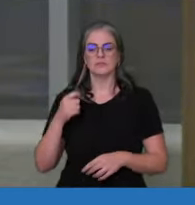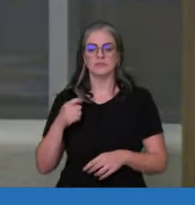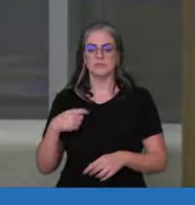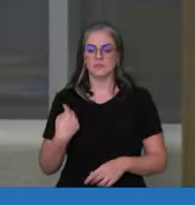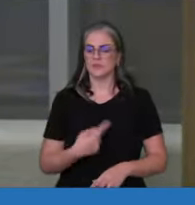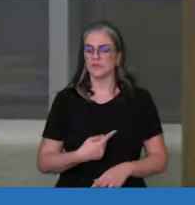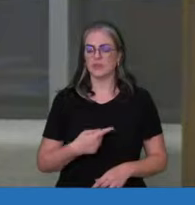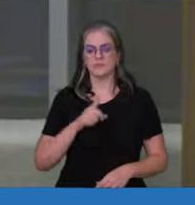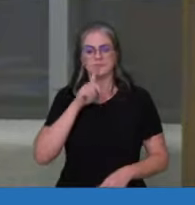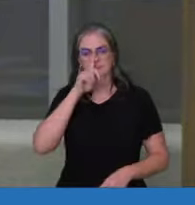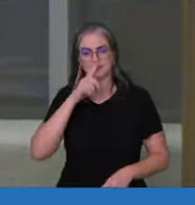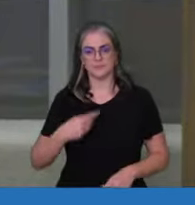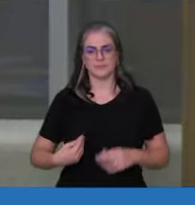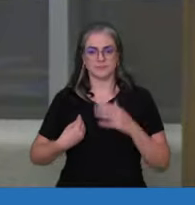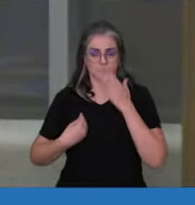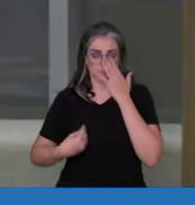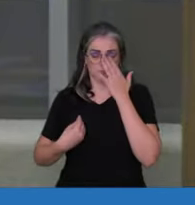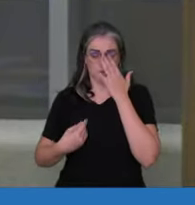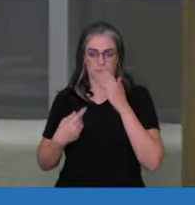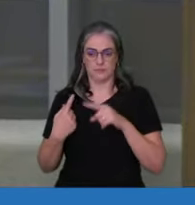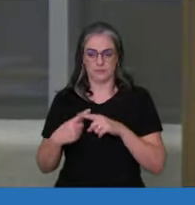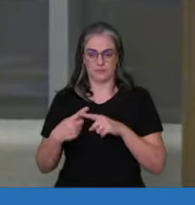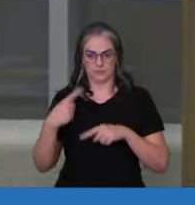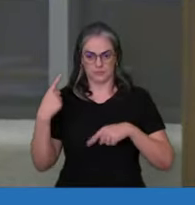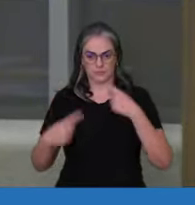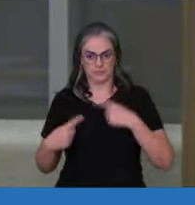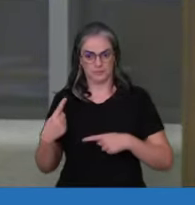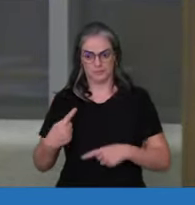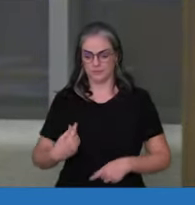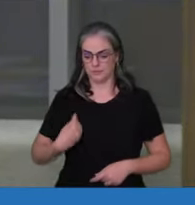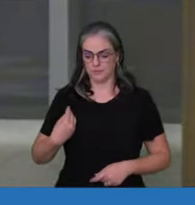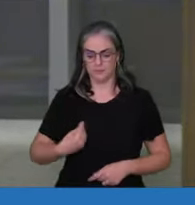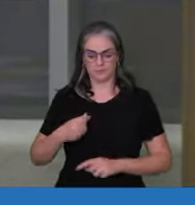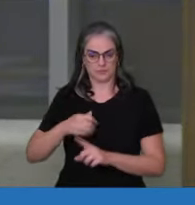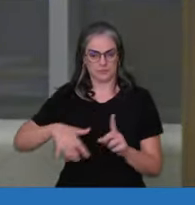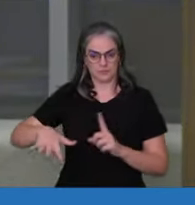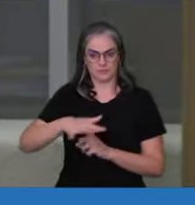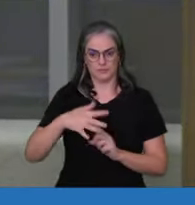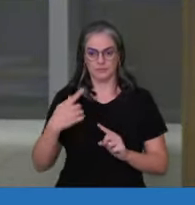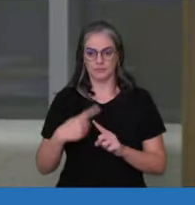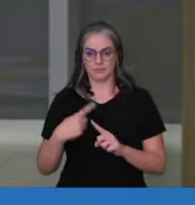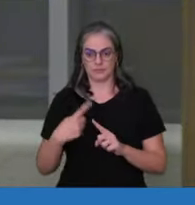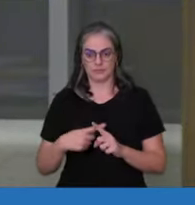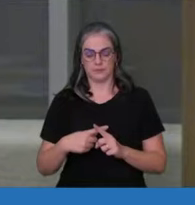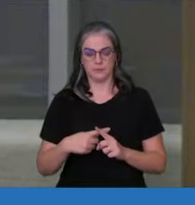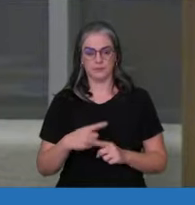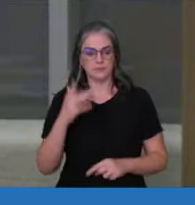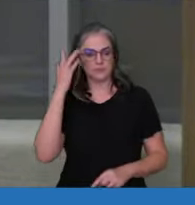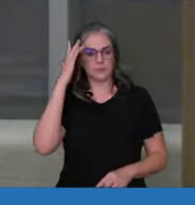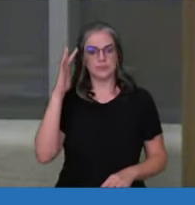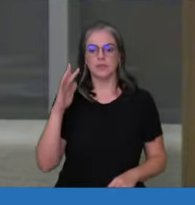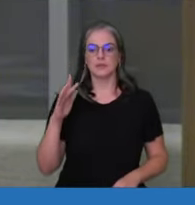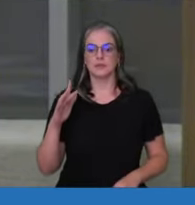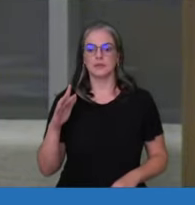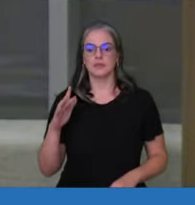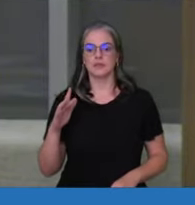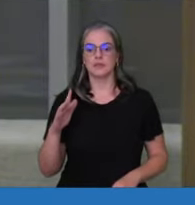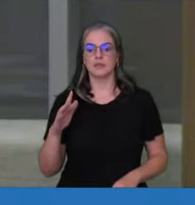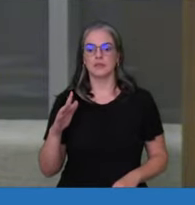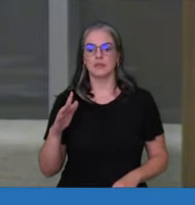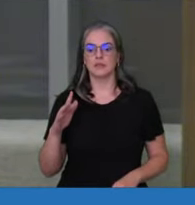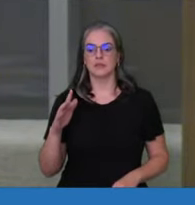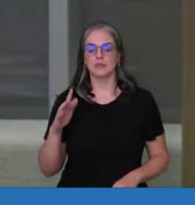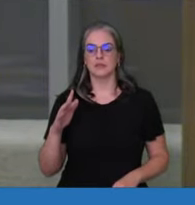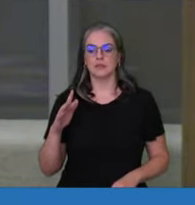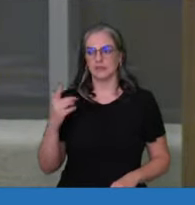brasileira, estamos expostas na sociedade brasileira, porque o nosso inimigo, a gente não sabe qual é a... Só